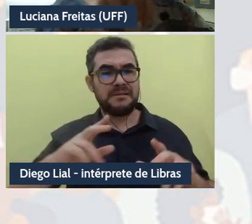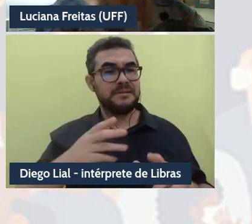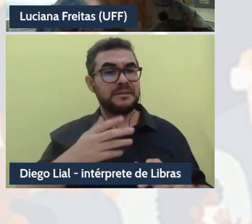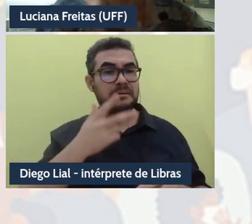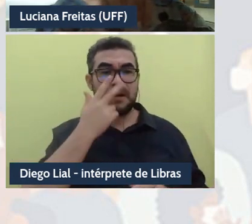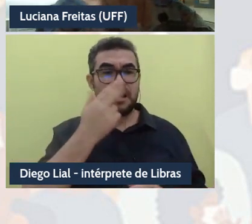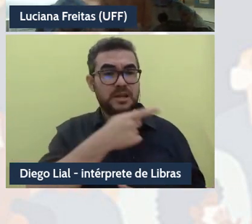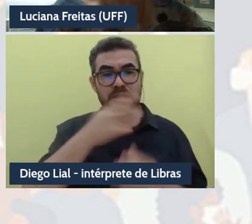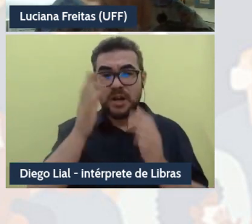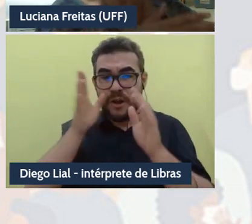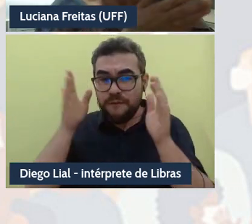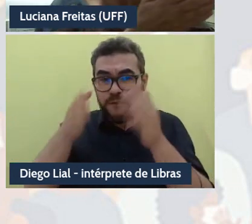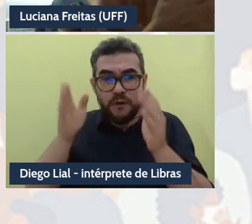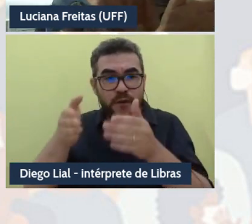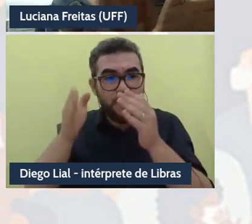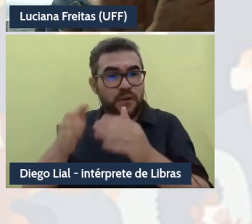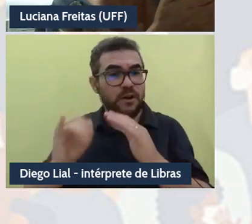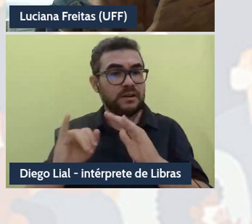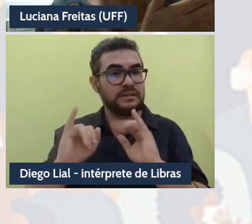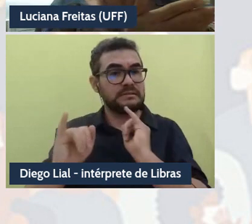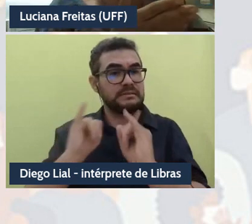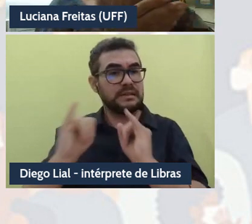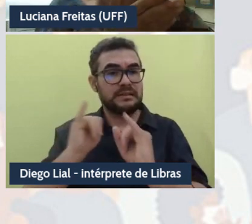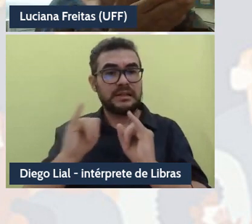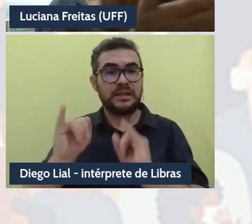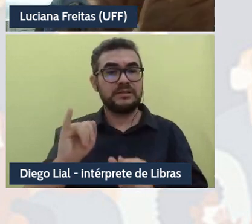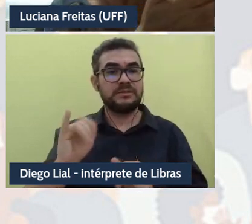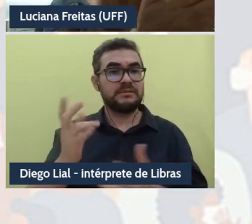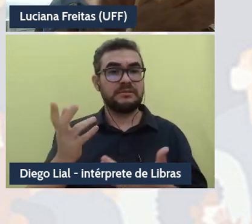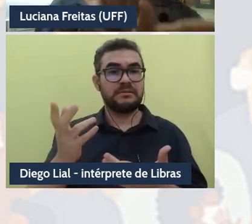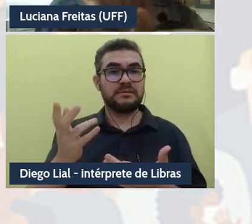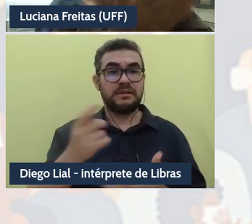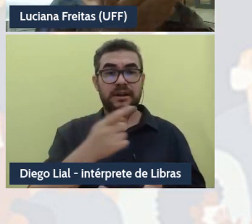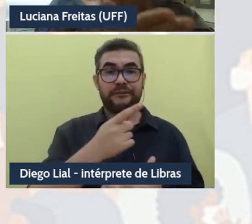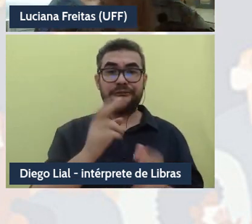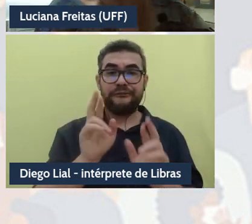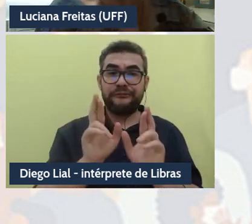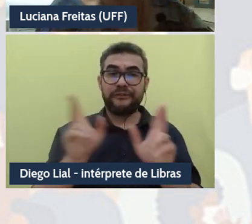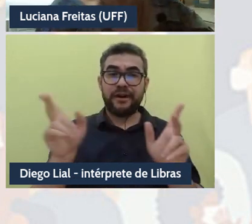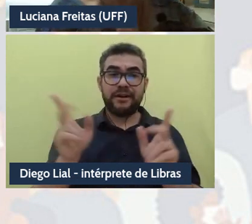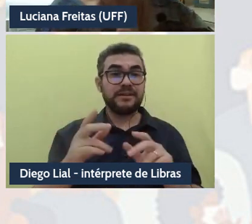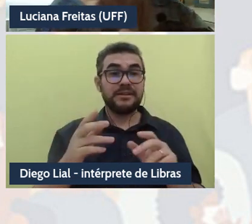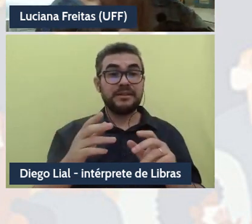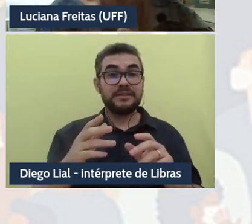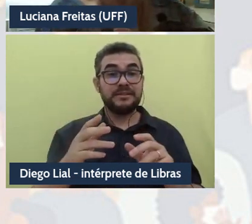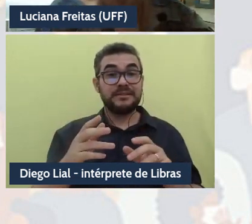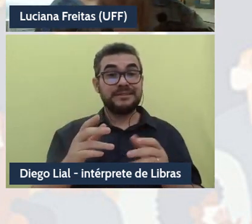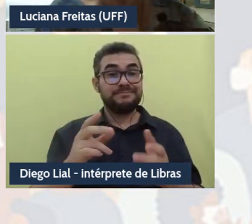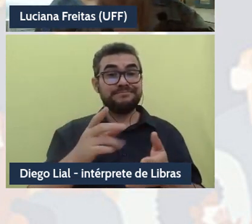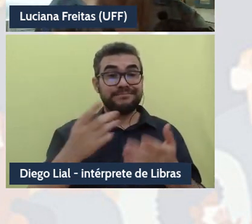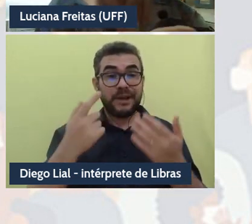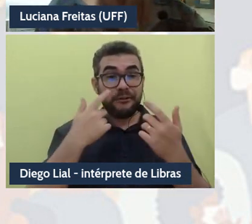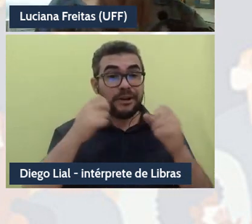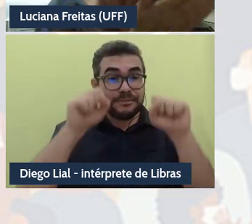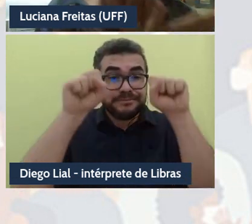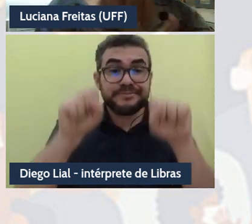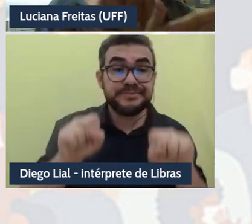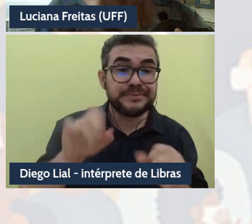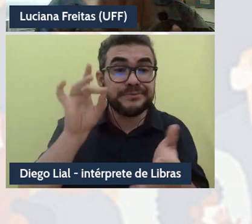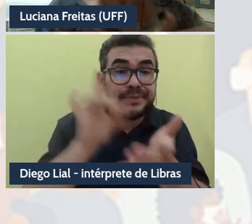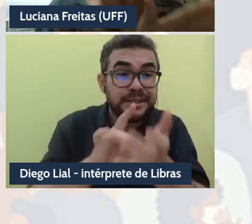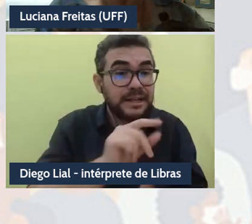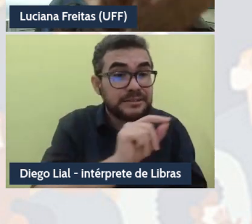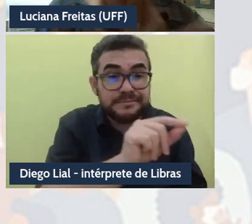esquece. Que igualdade é diferente de equidade, é muito diferente da realidade, né?